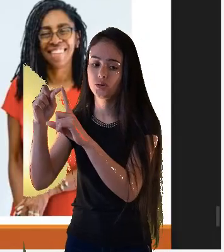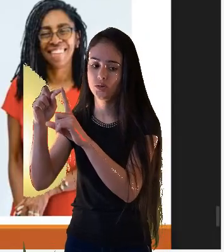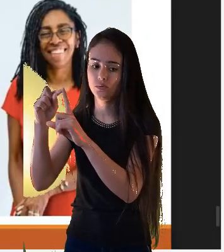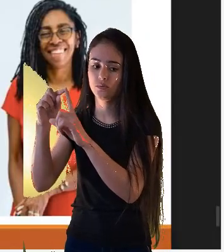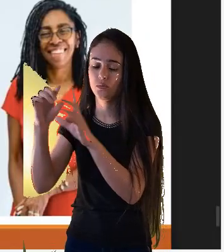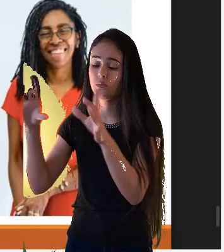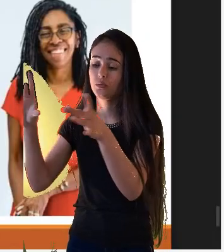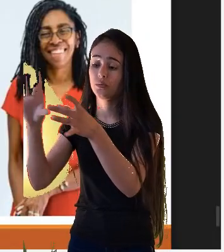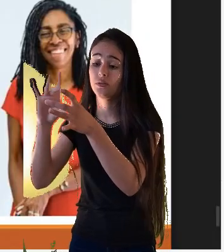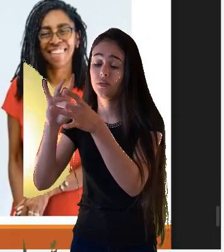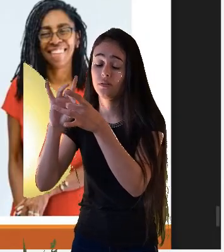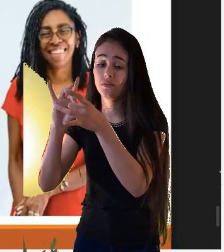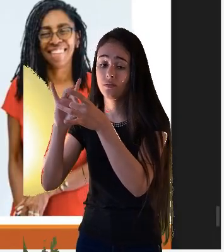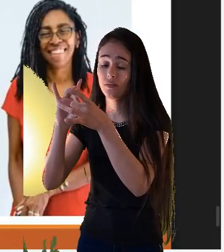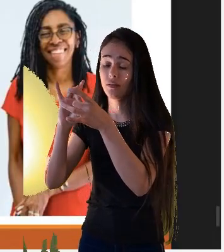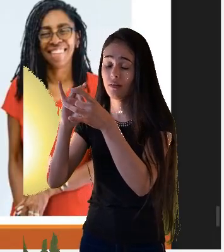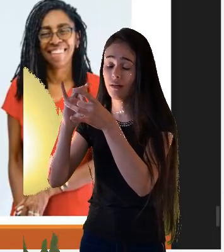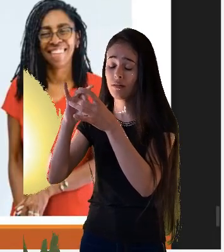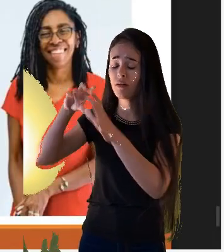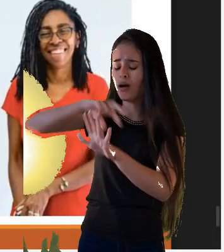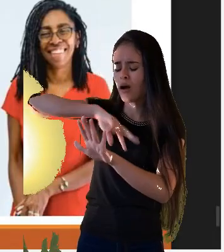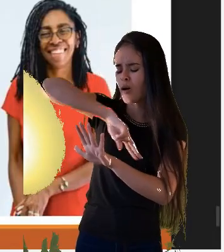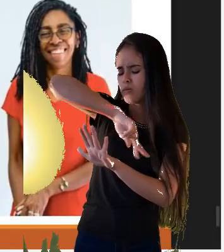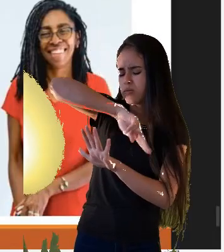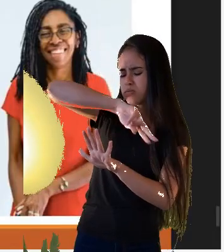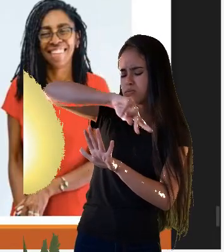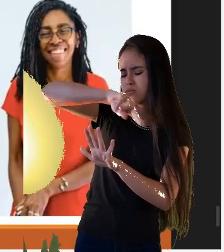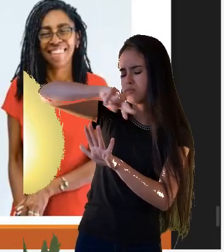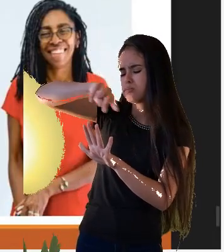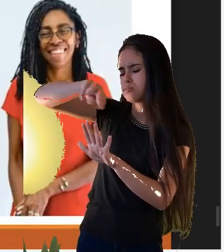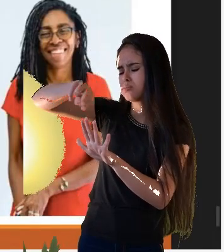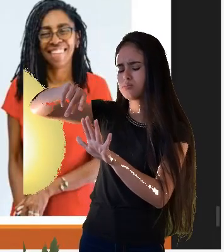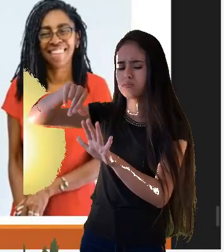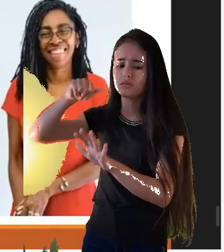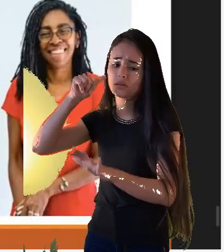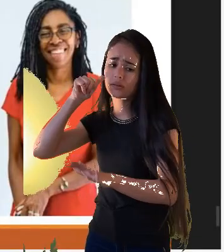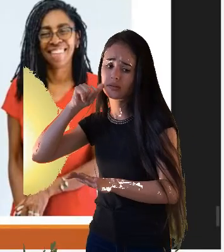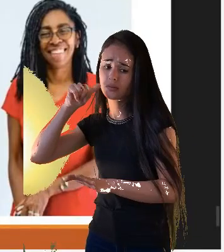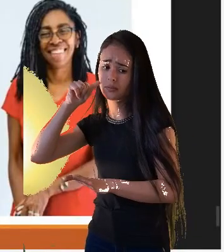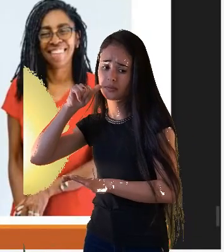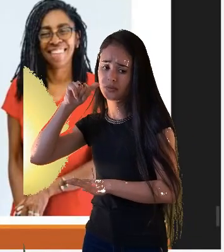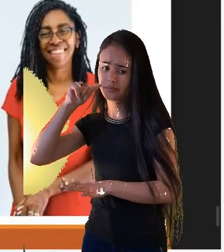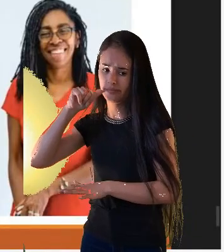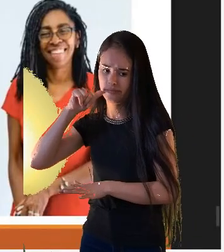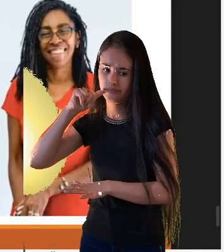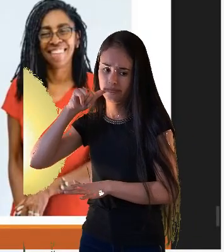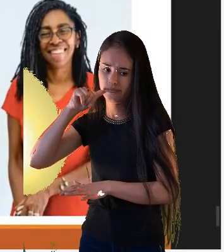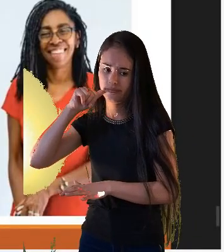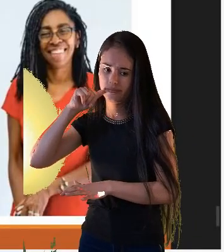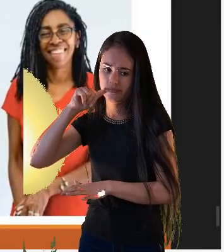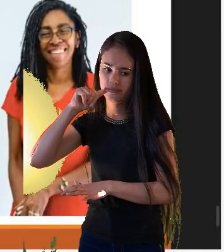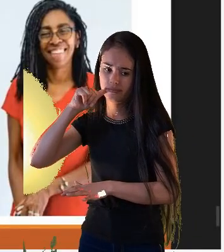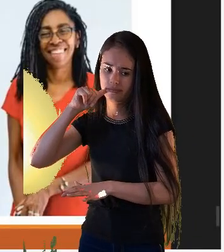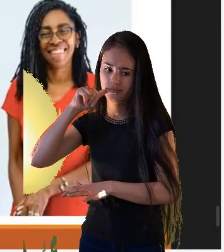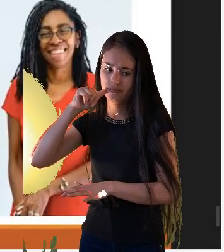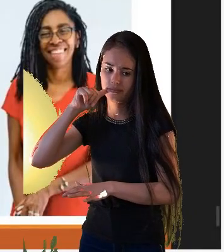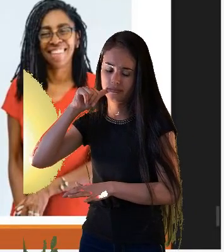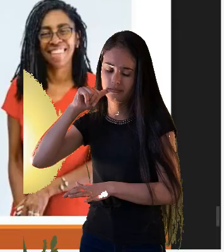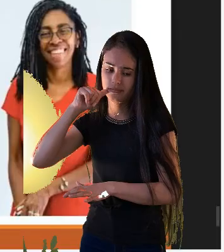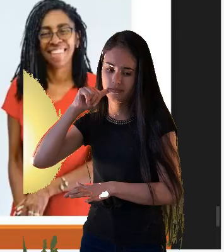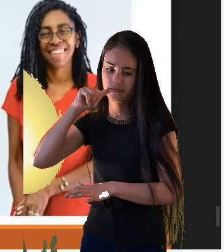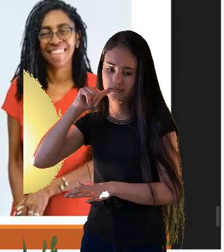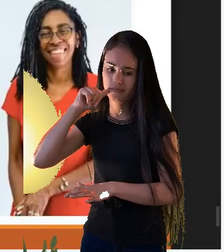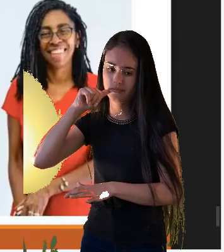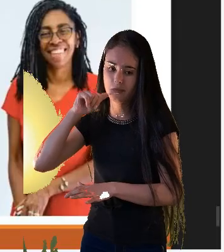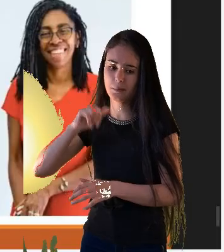né? Ela também representou o movimento negro no Conselho Nacional de Saúde